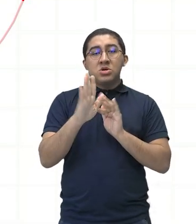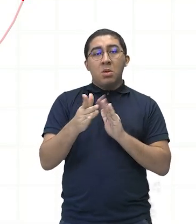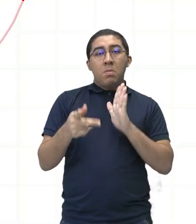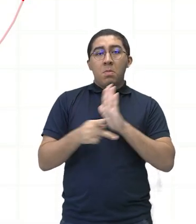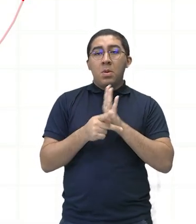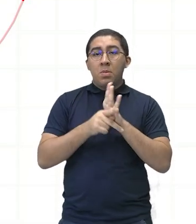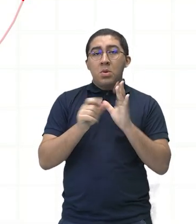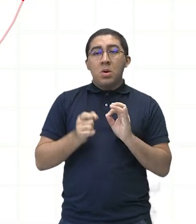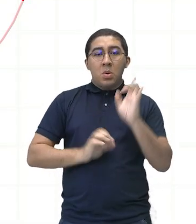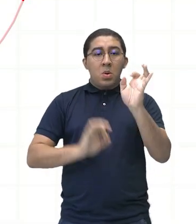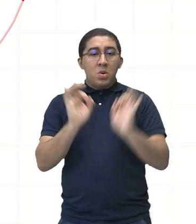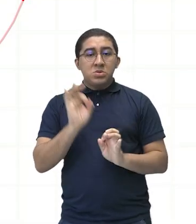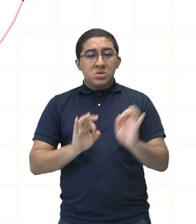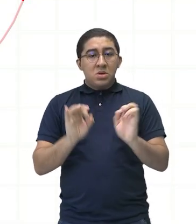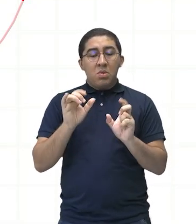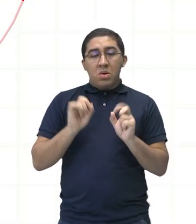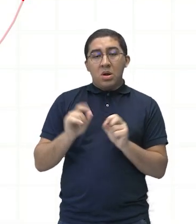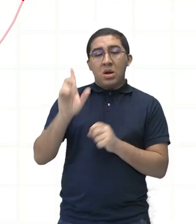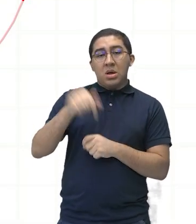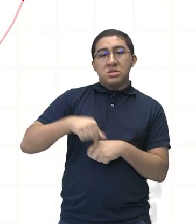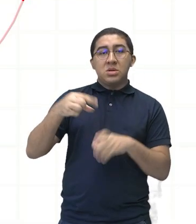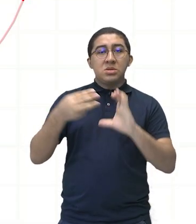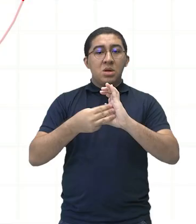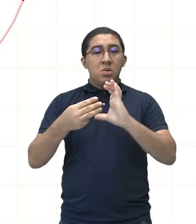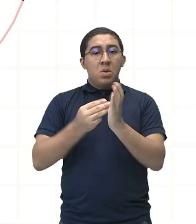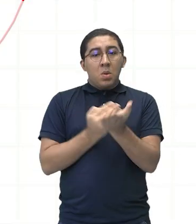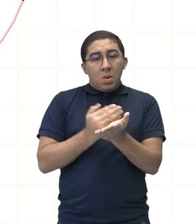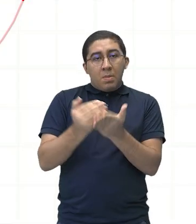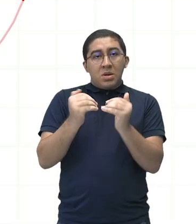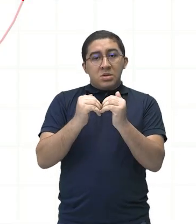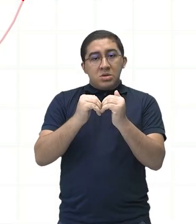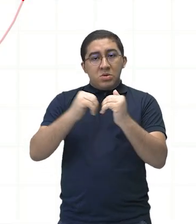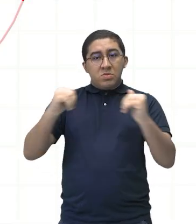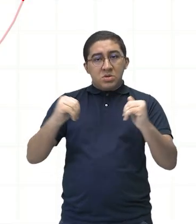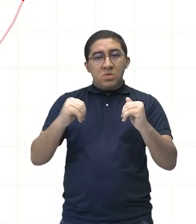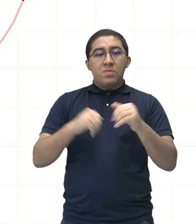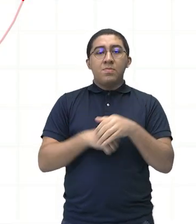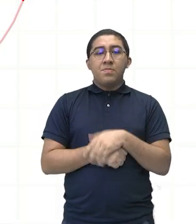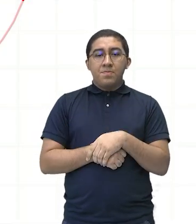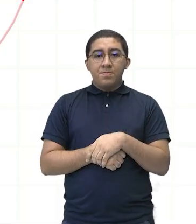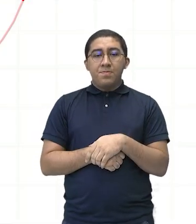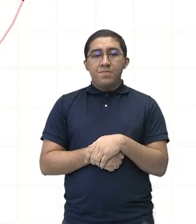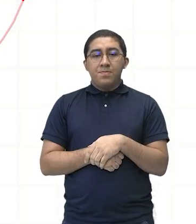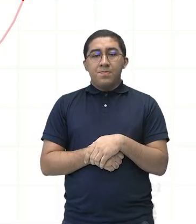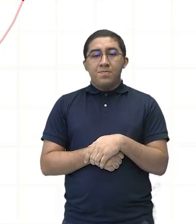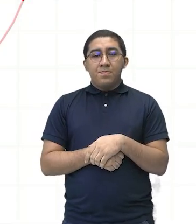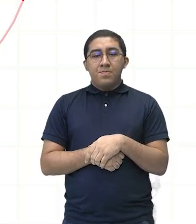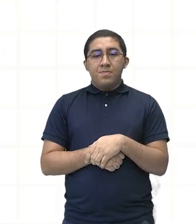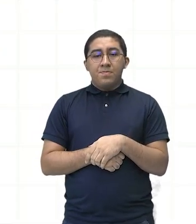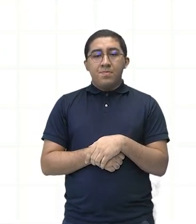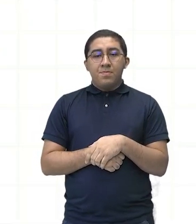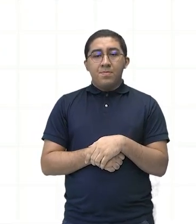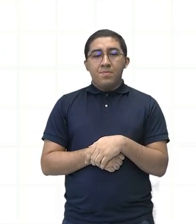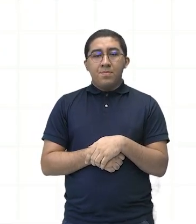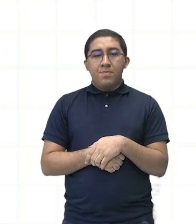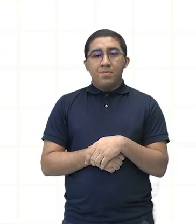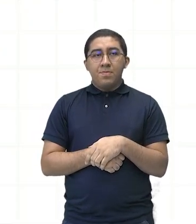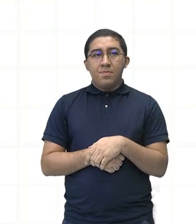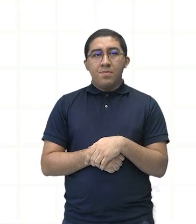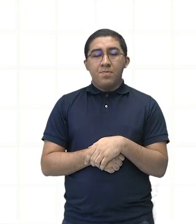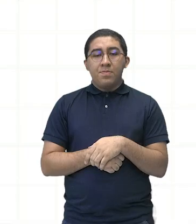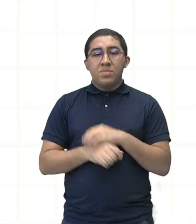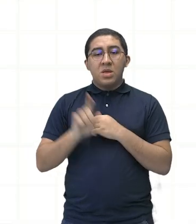para a preparação para que essa célula entre em divisão. Na fase G1, vejam vocês, o